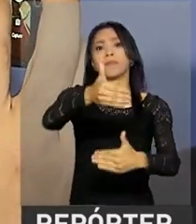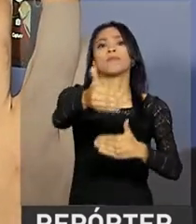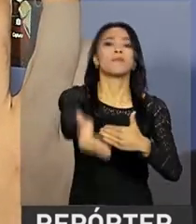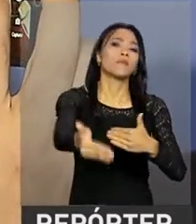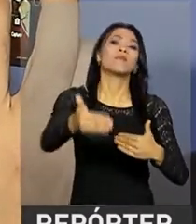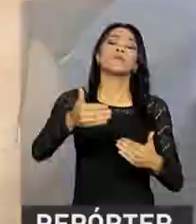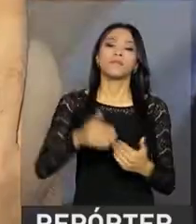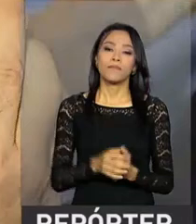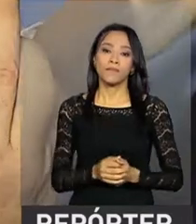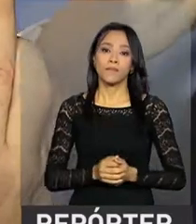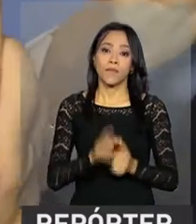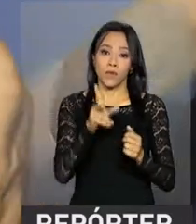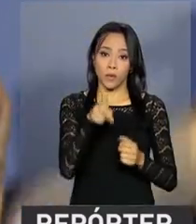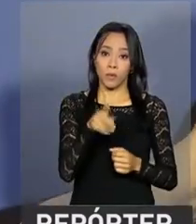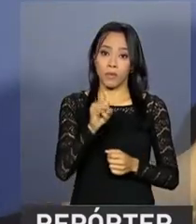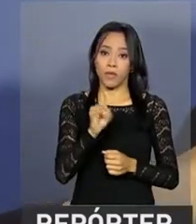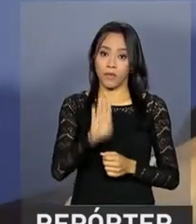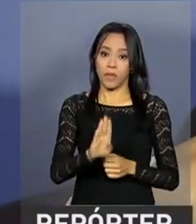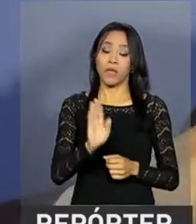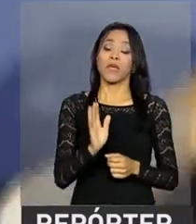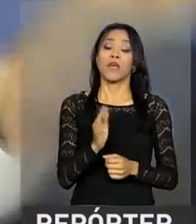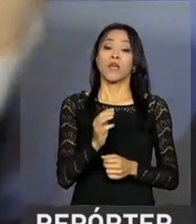o crescimento do PIB. PIB no final de